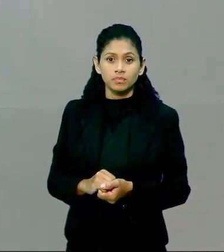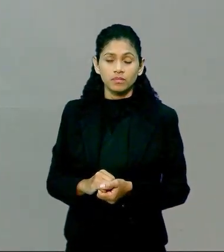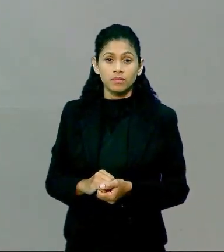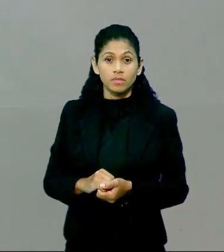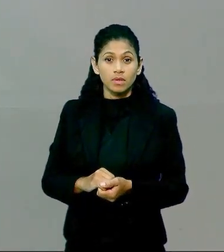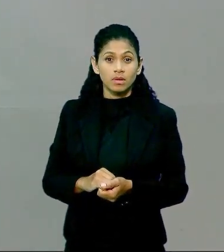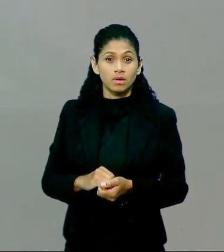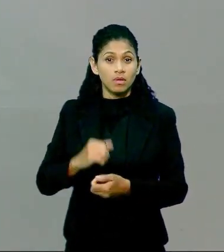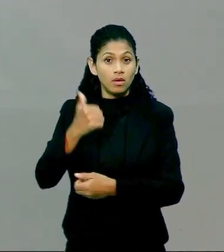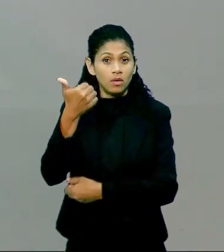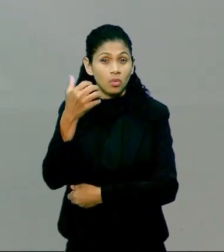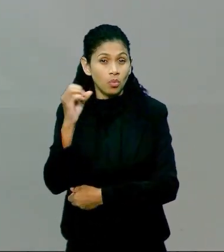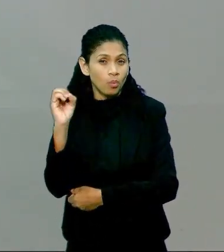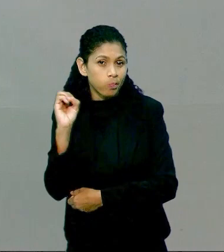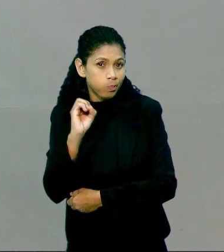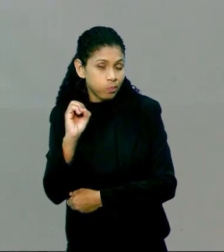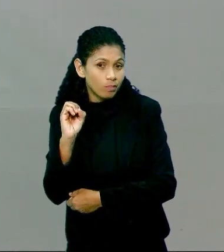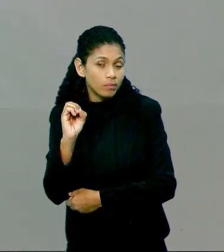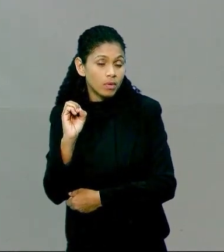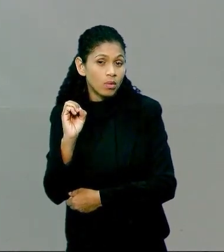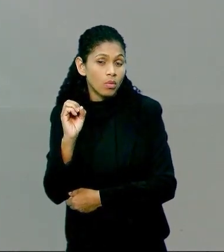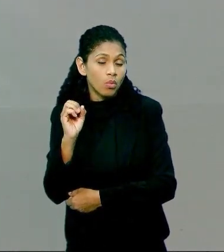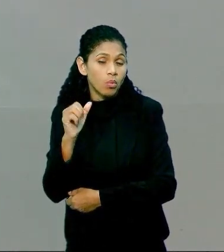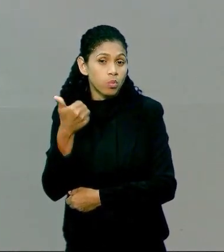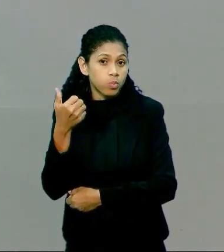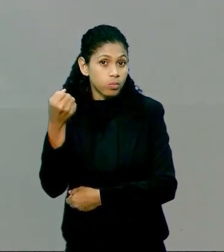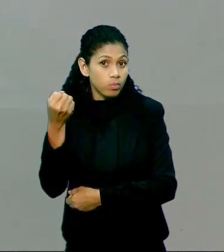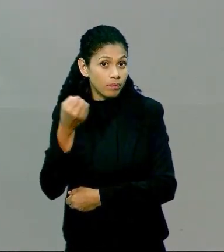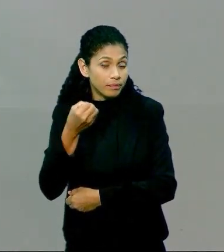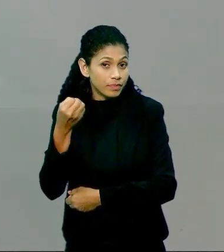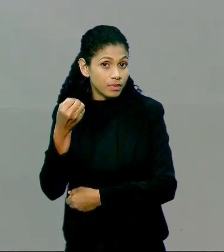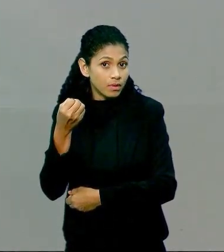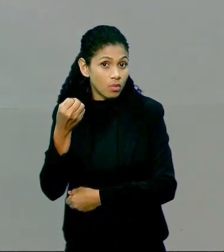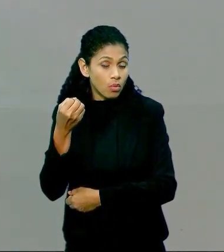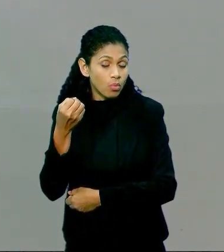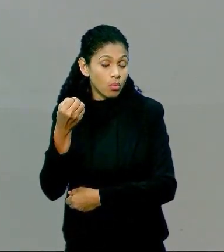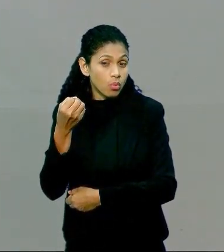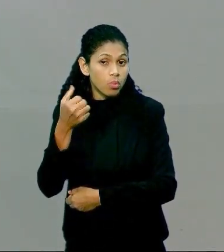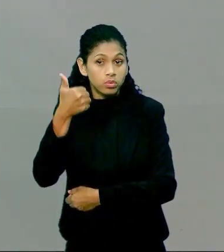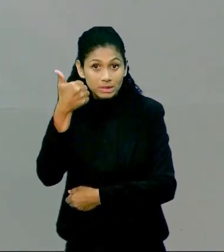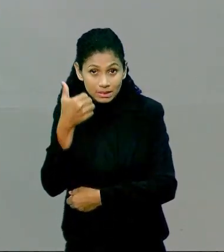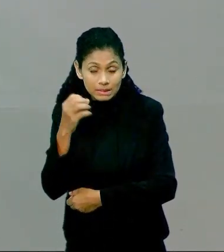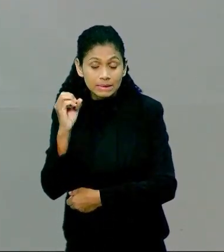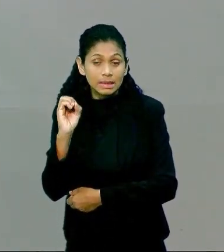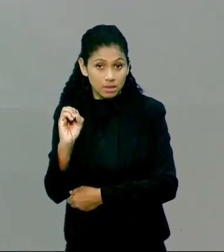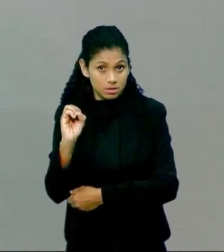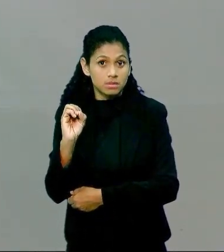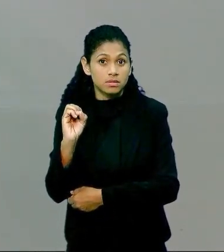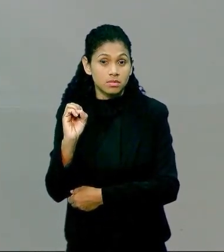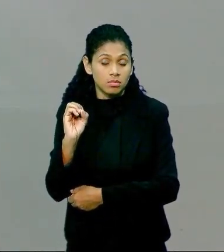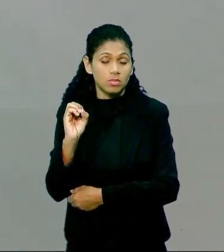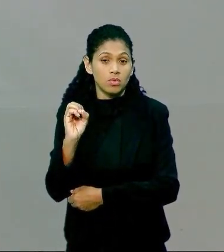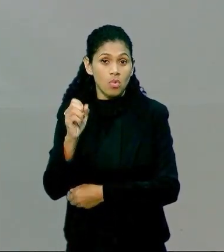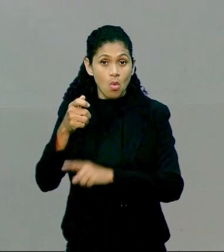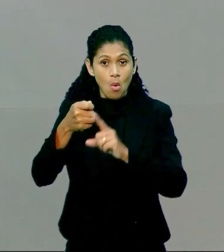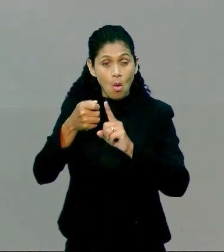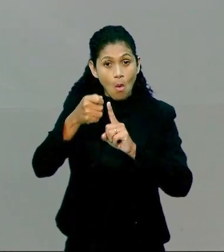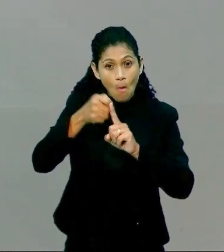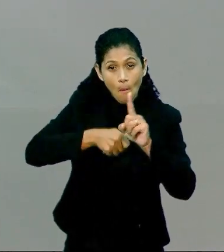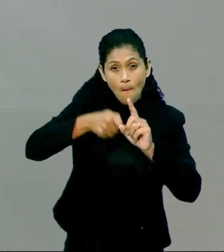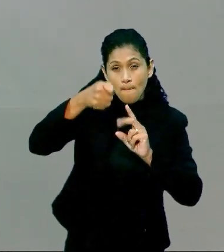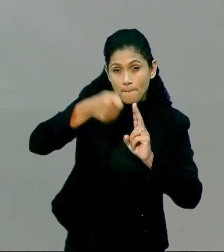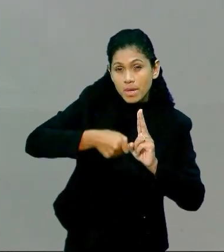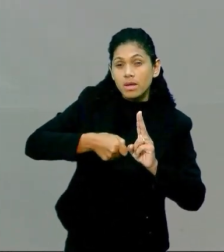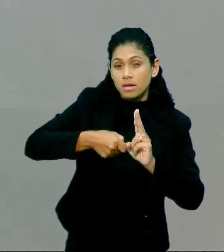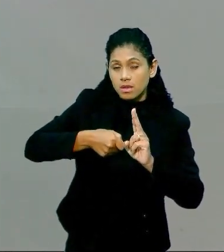não é existem. É o antônimo de existem. É inexistir. Observem o prefixo. Tem muito aluno que erra uma